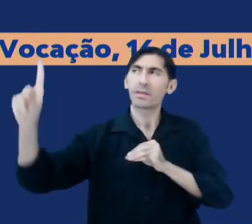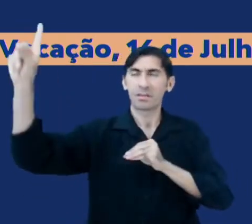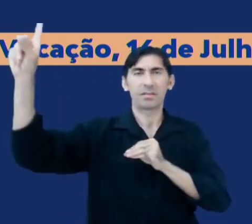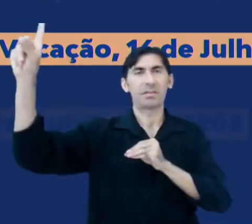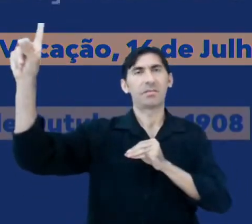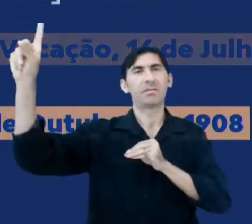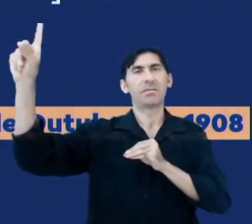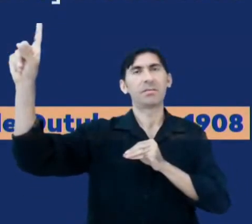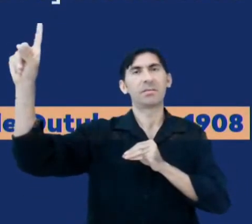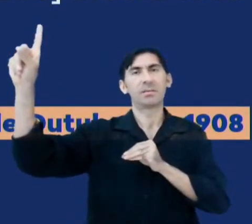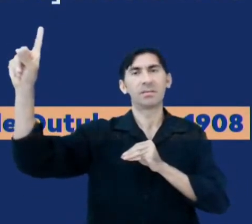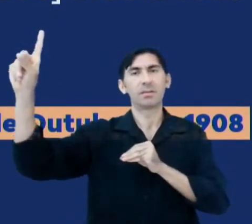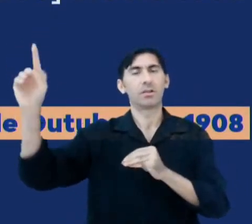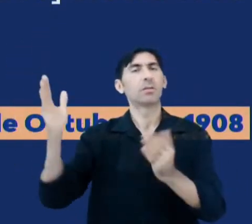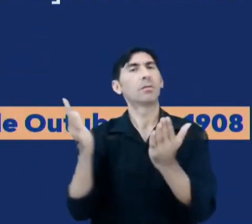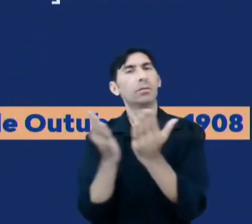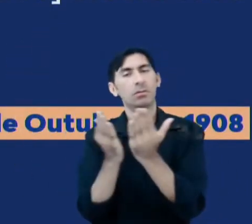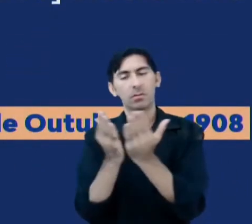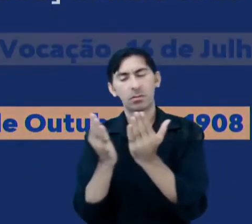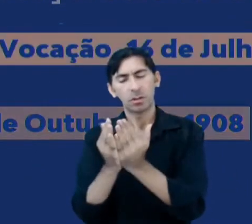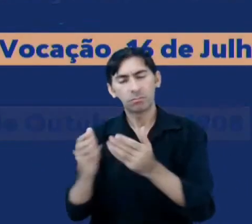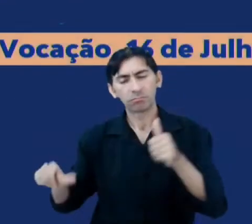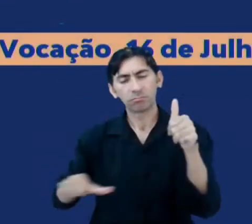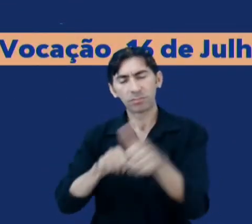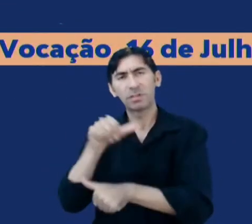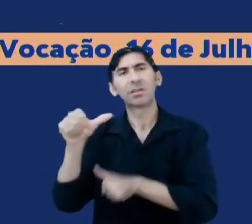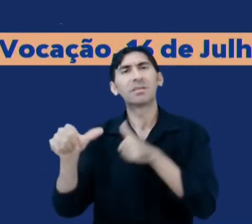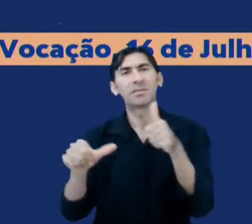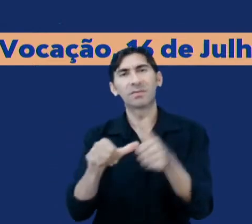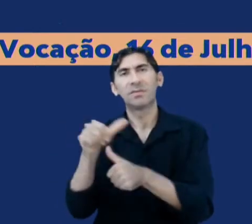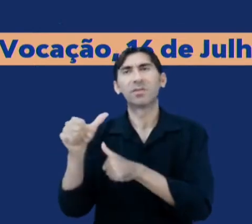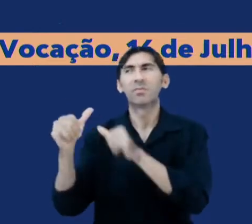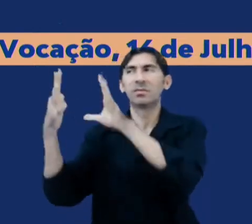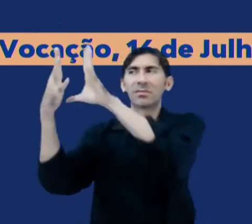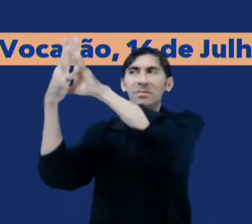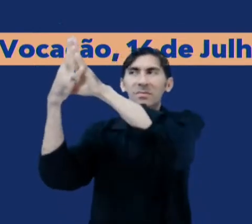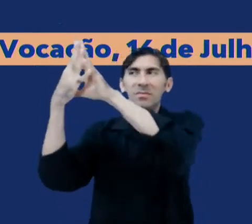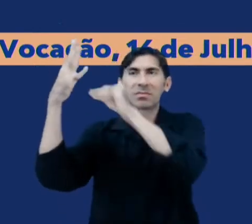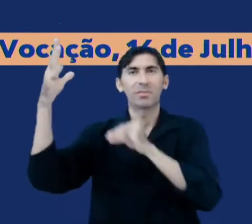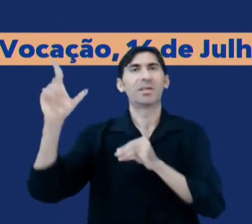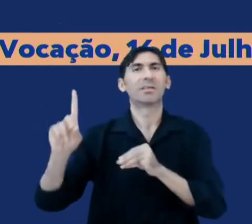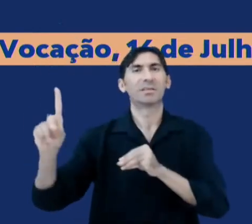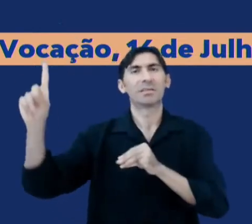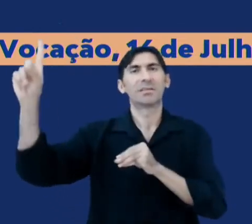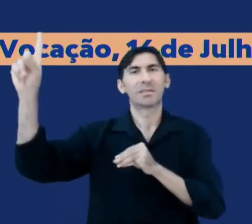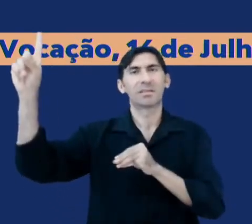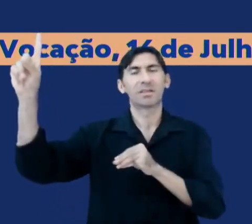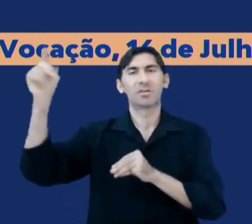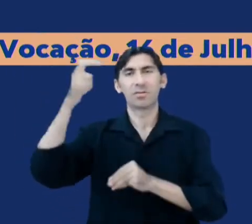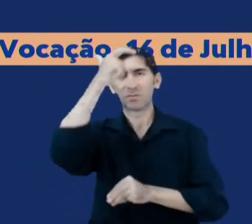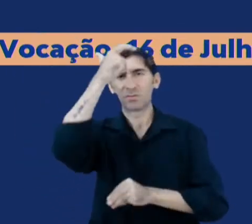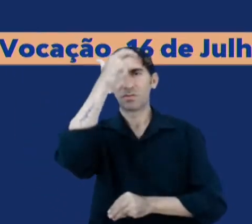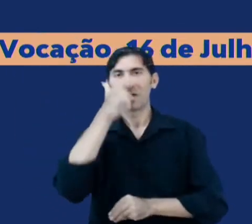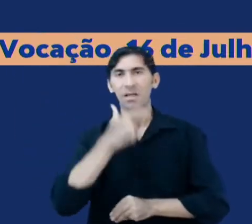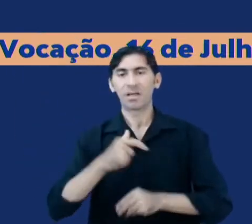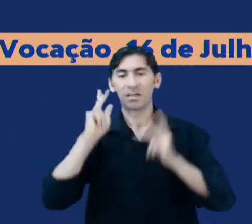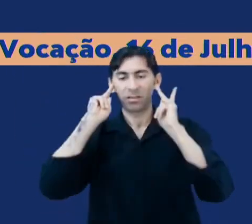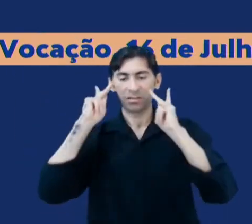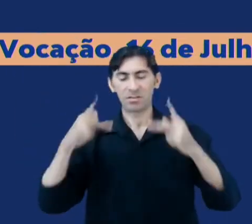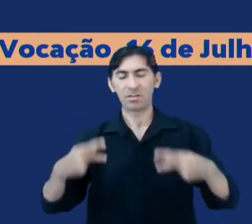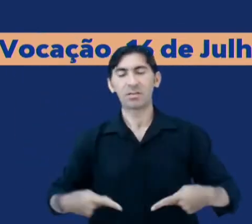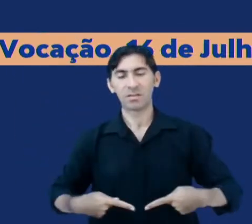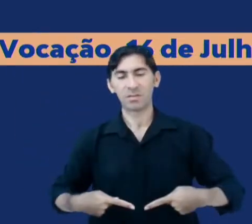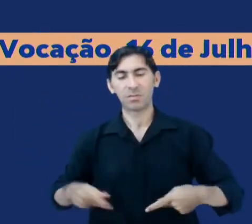O crente transforma-se à sua imagem. O caráter humano